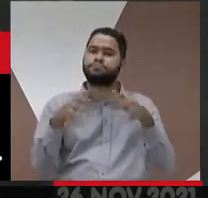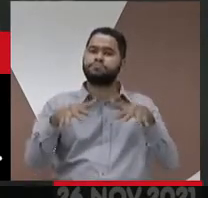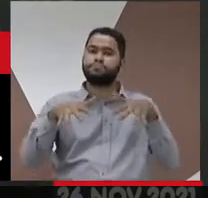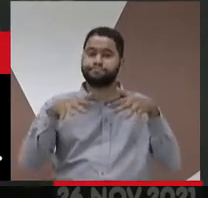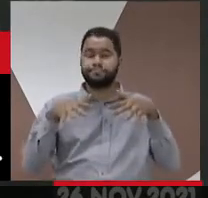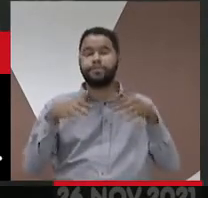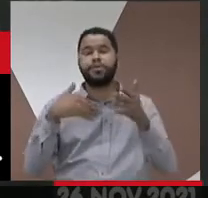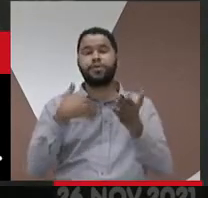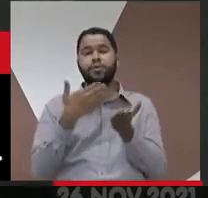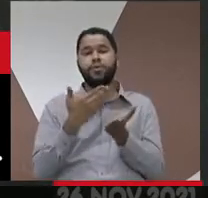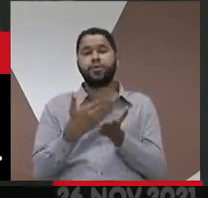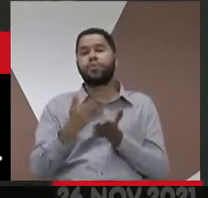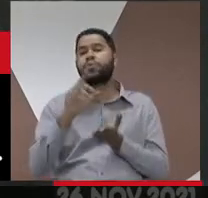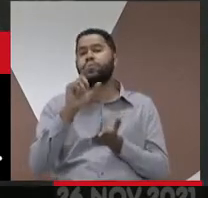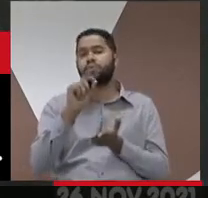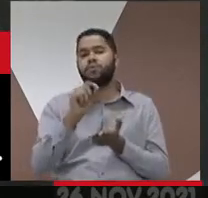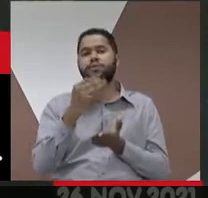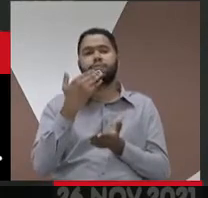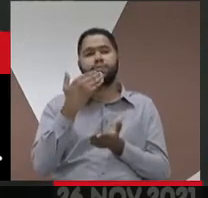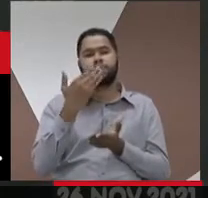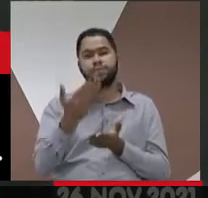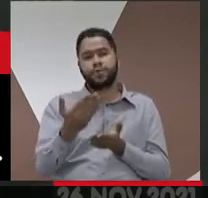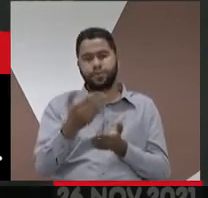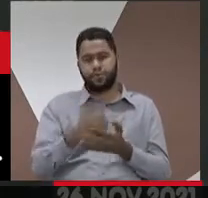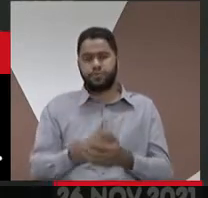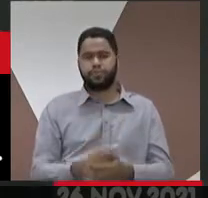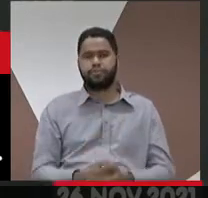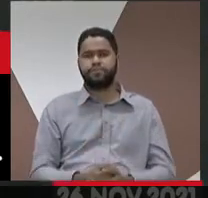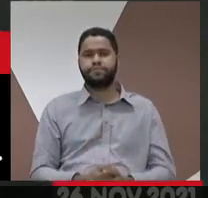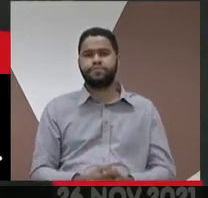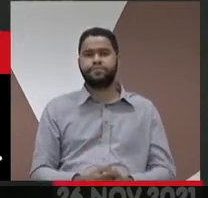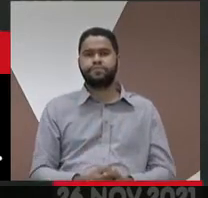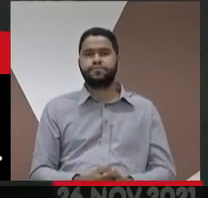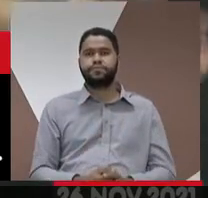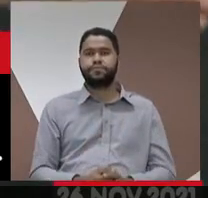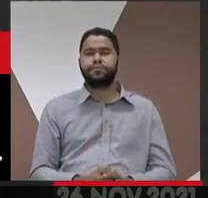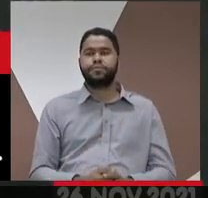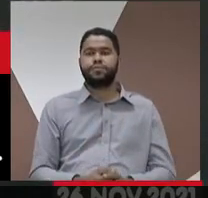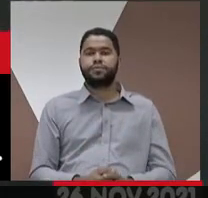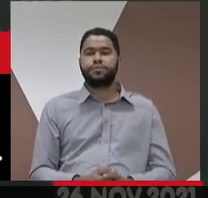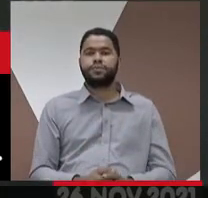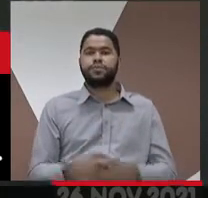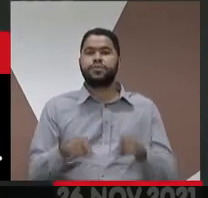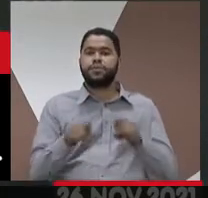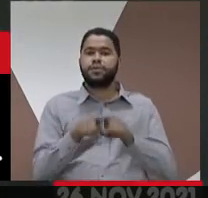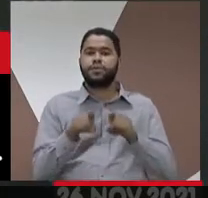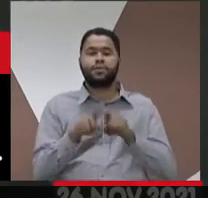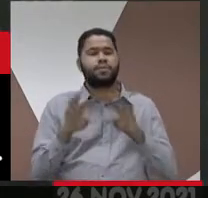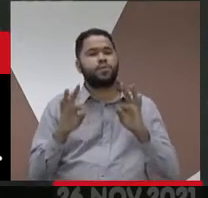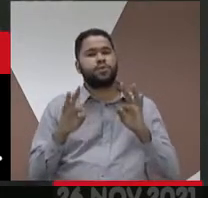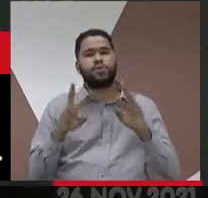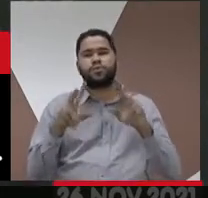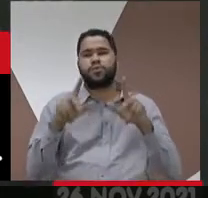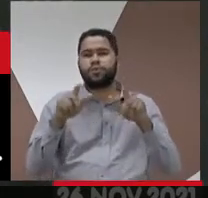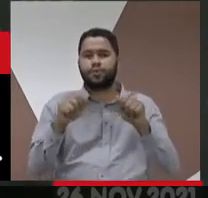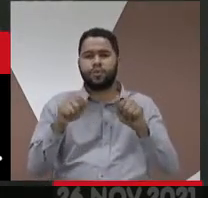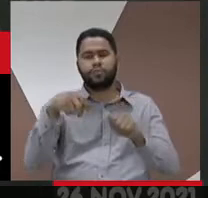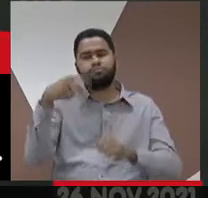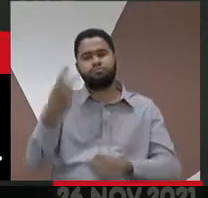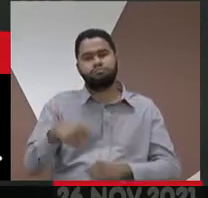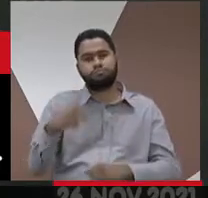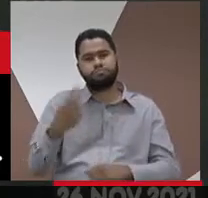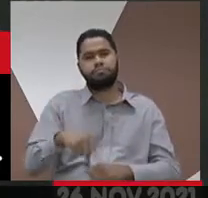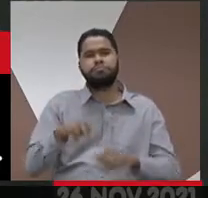inicialmente começar aqui reivindicando do deputado Agostinho Patrus e de todos os deputados e deputadas aqui da